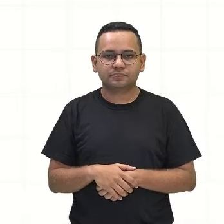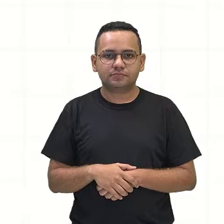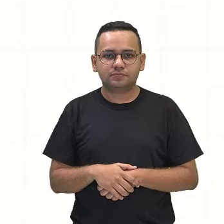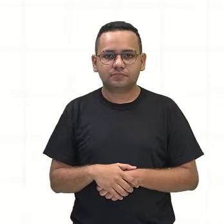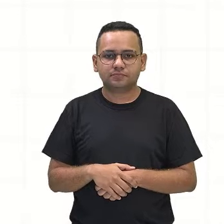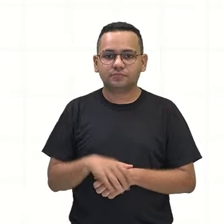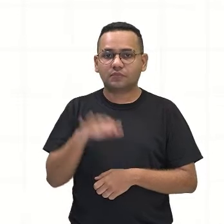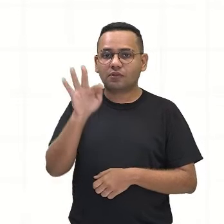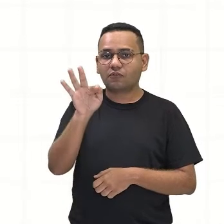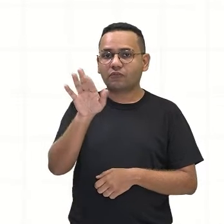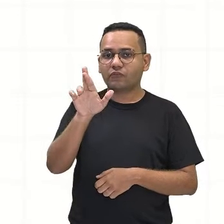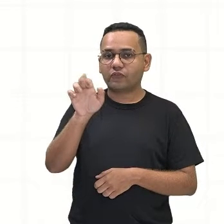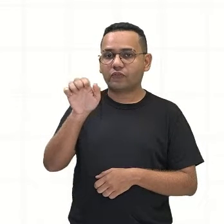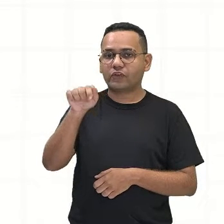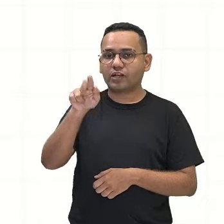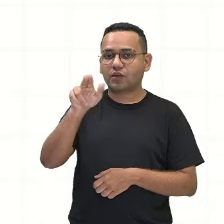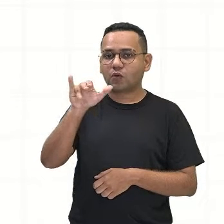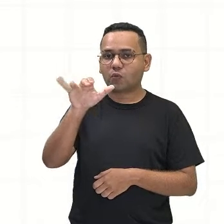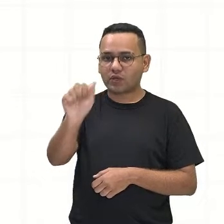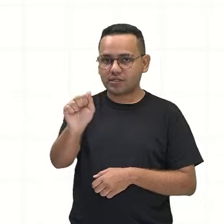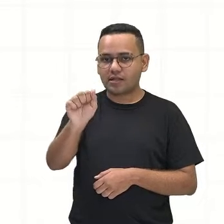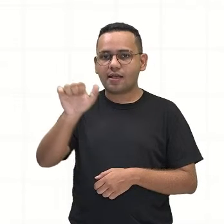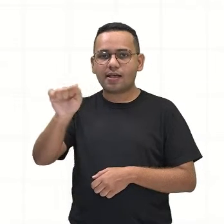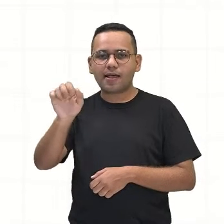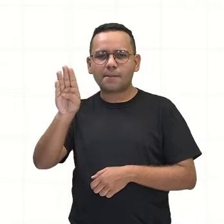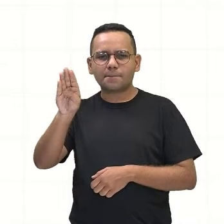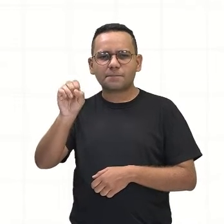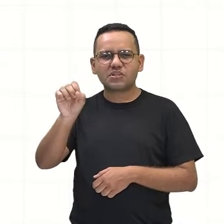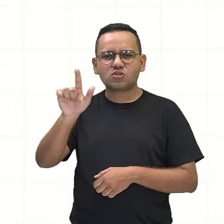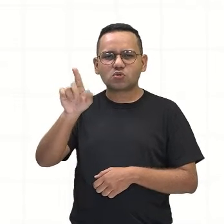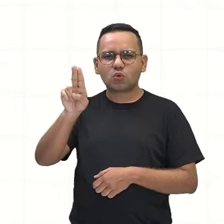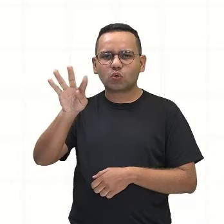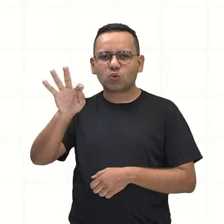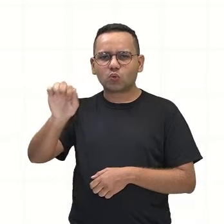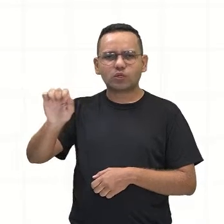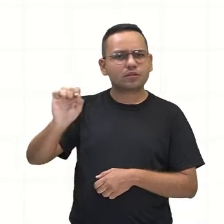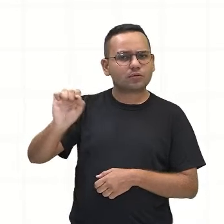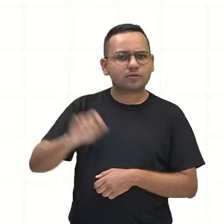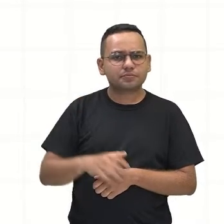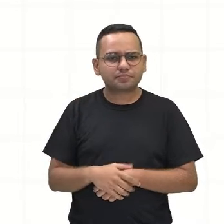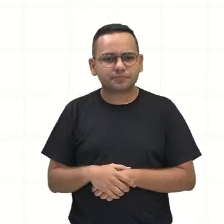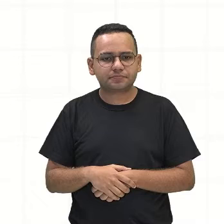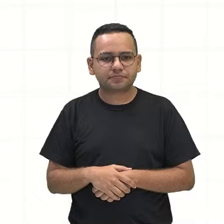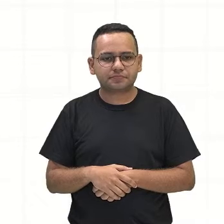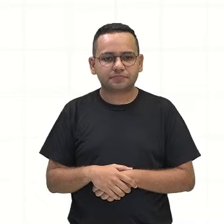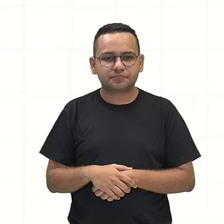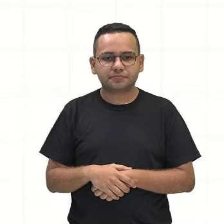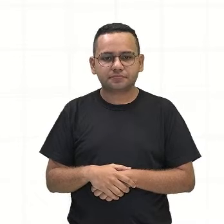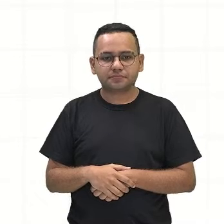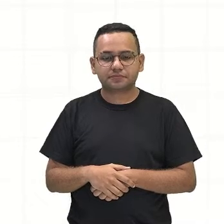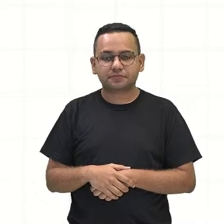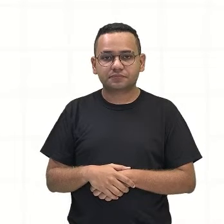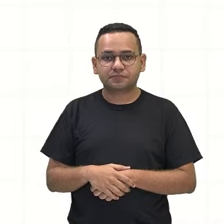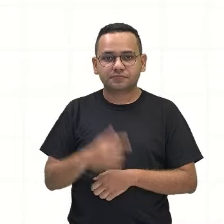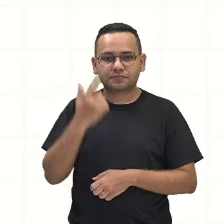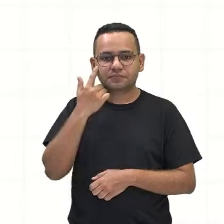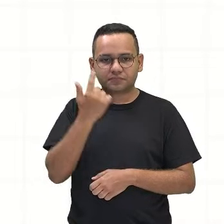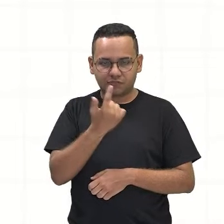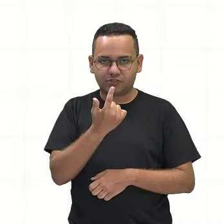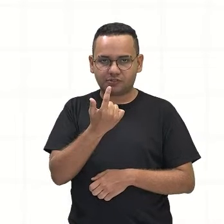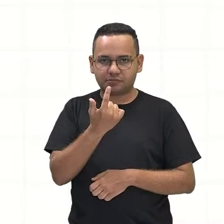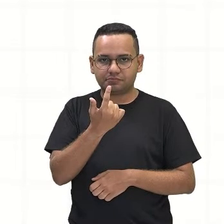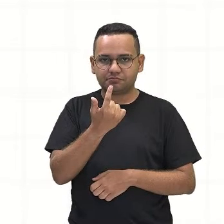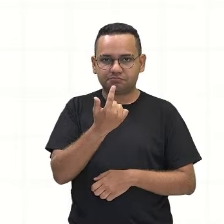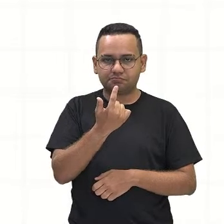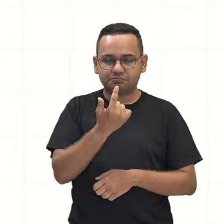a frequência absoluta. E o que é a frequência absoluta? Vamos lá. Ó. Gênero musical,